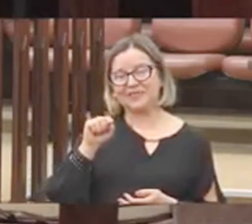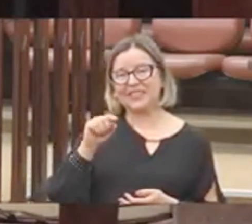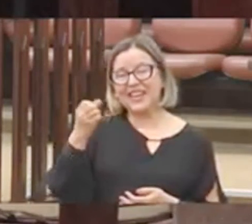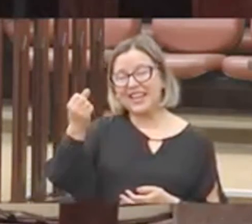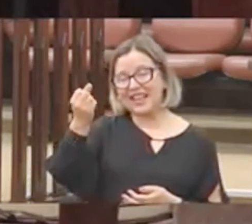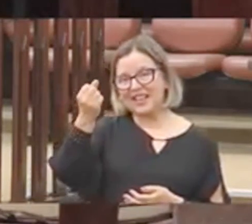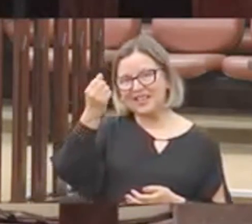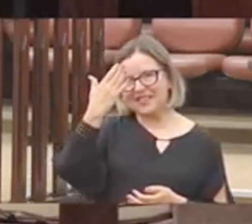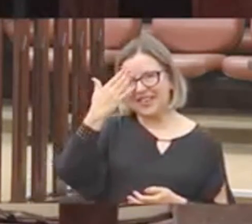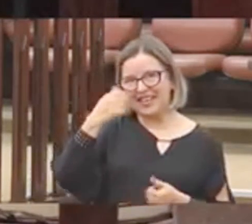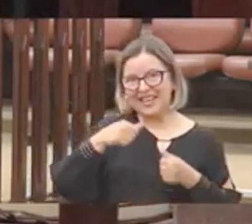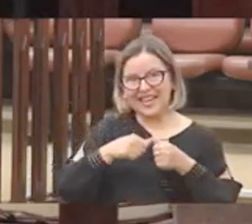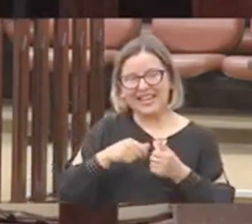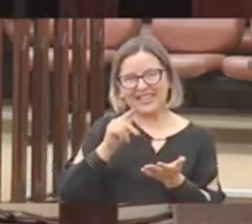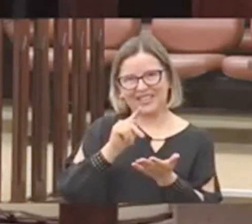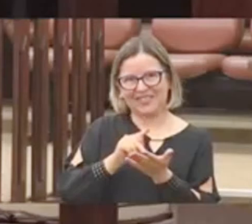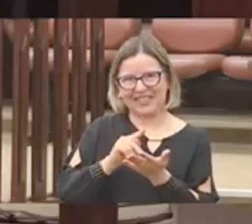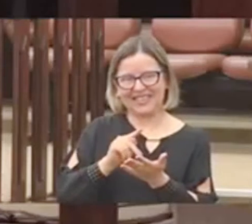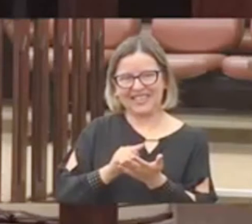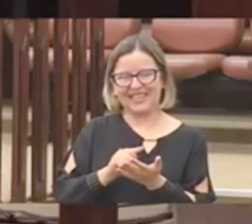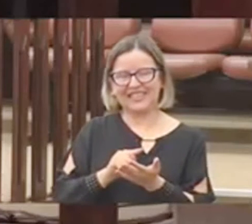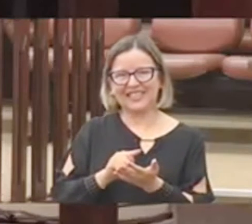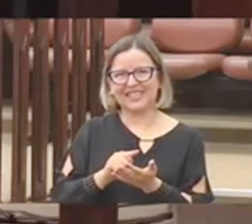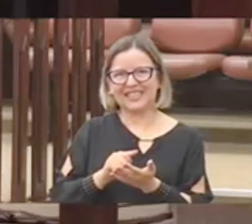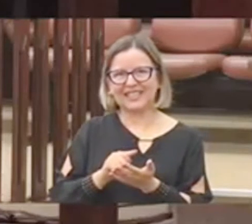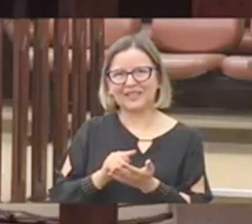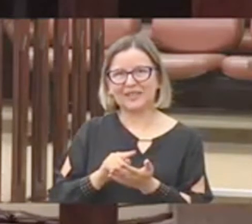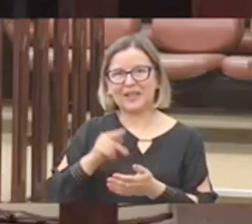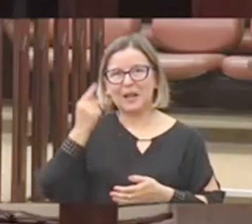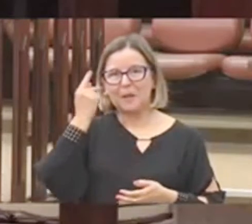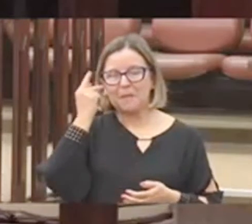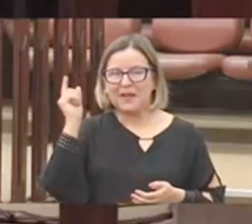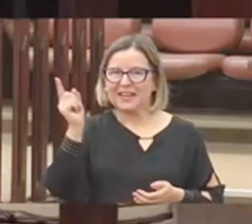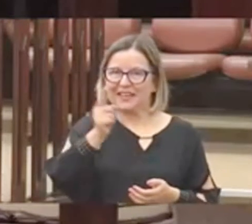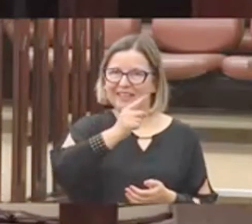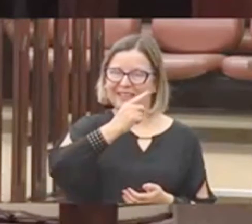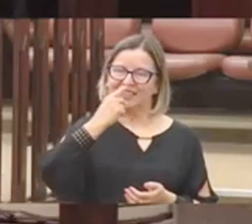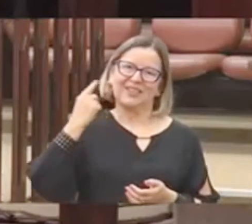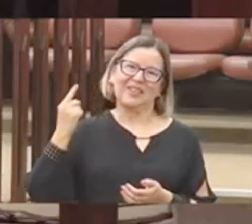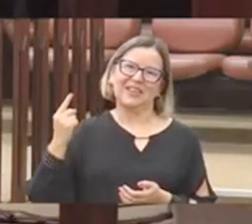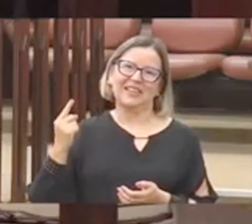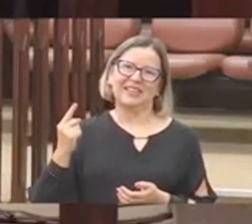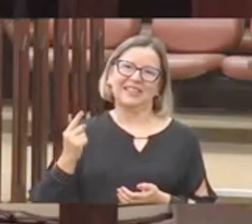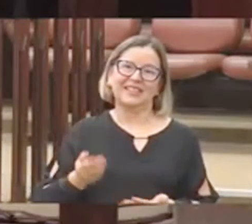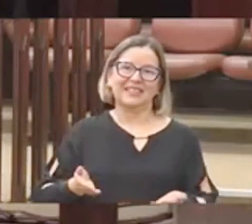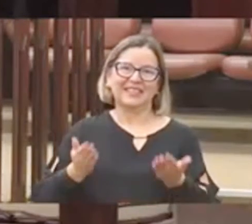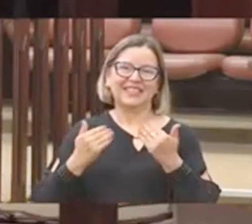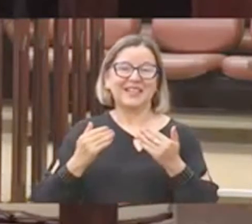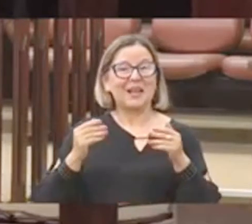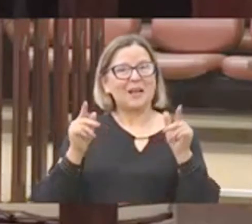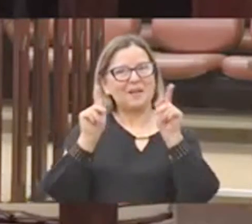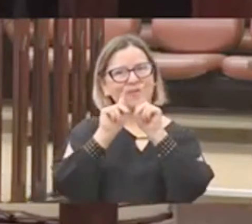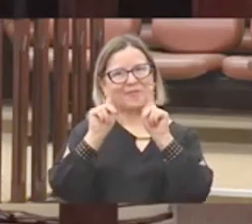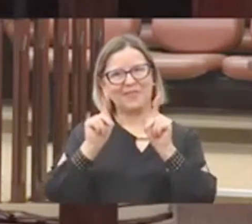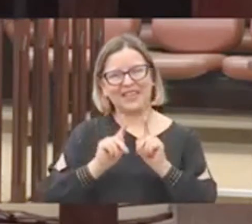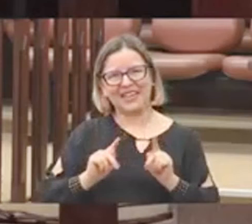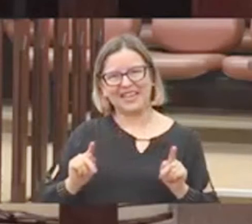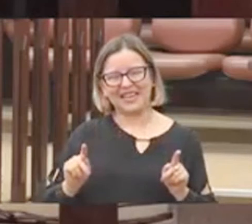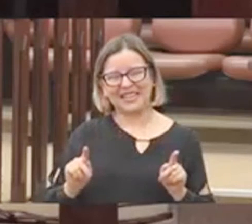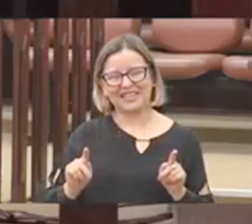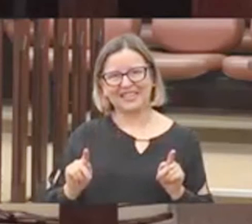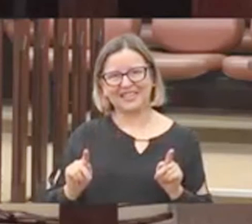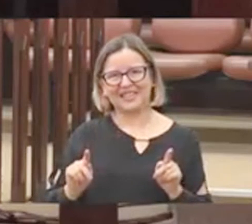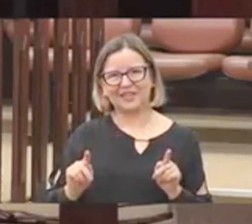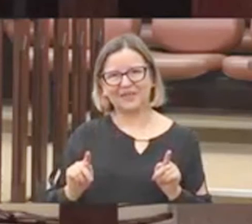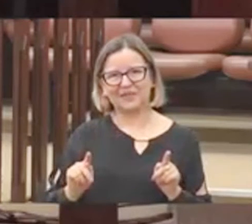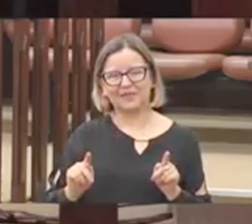revelando essas verdades, para que tenhamos paz, para que